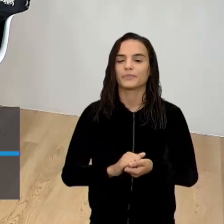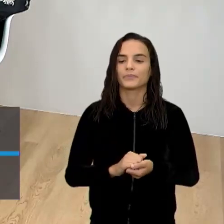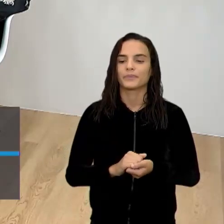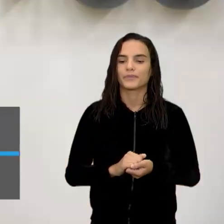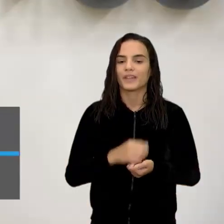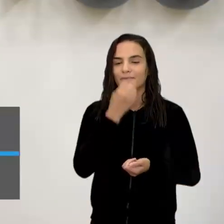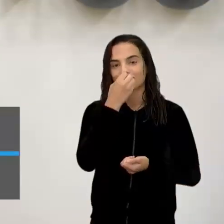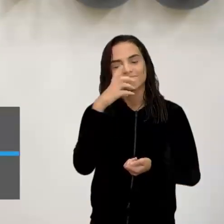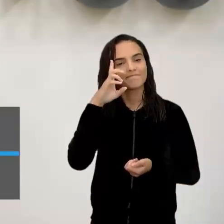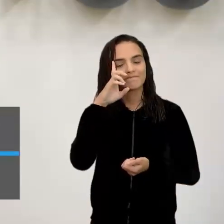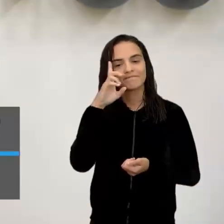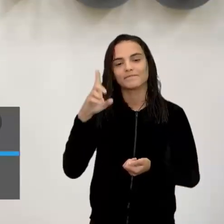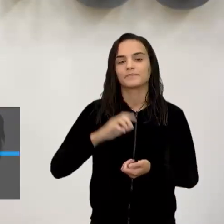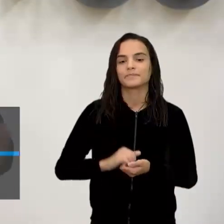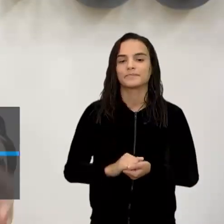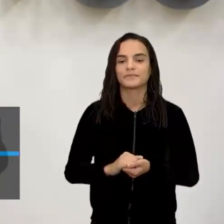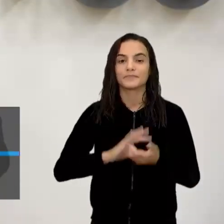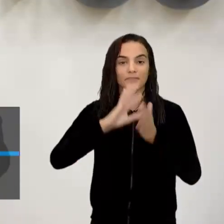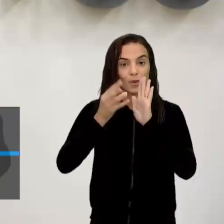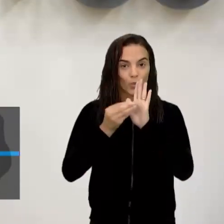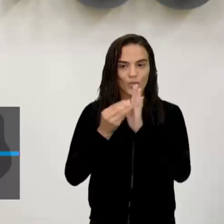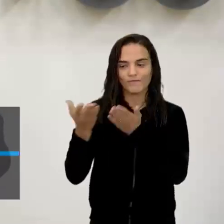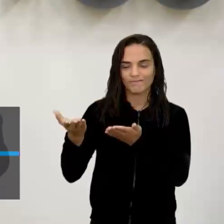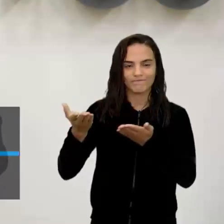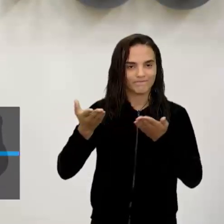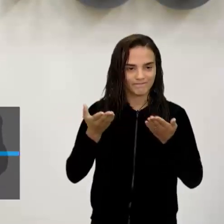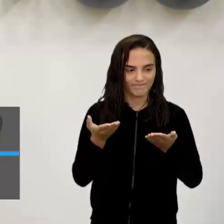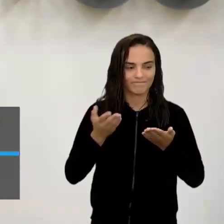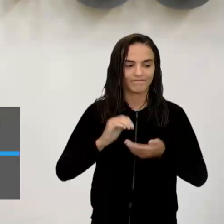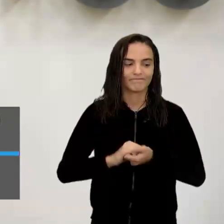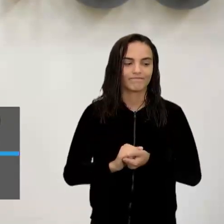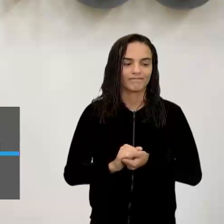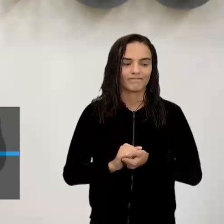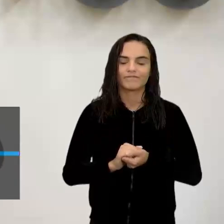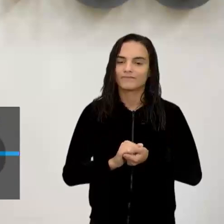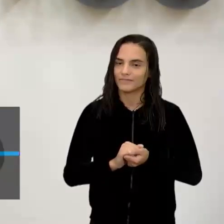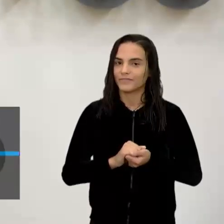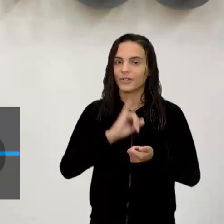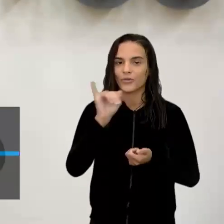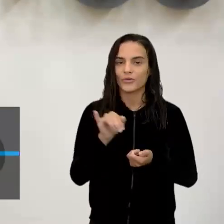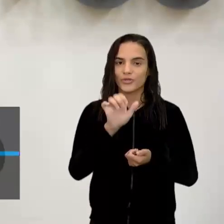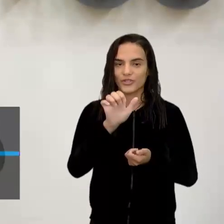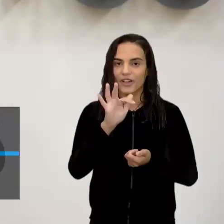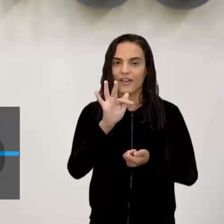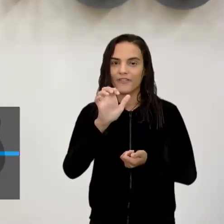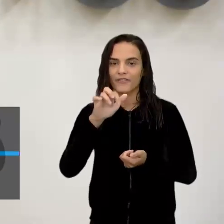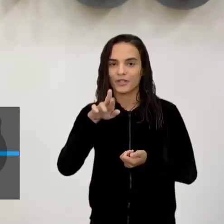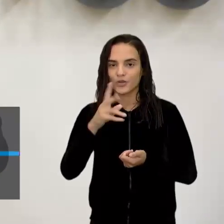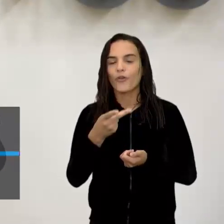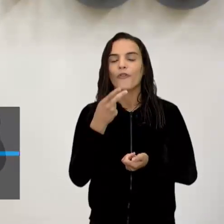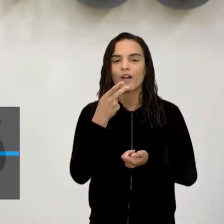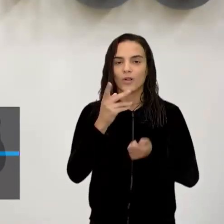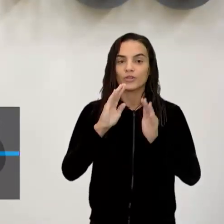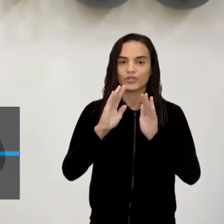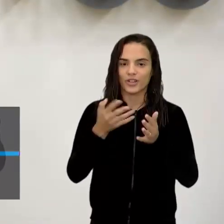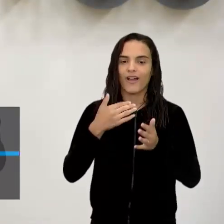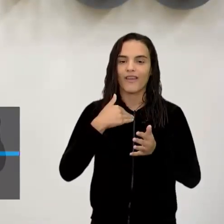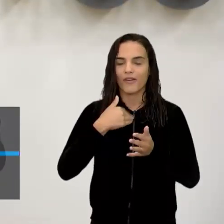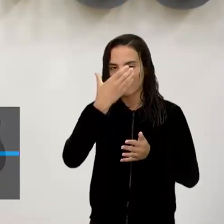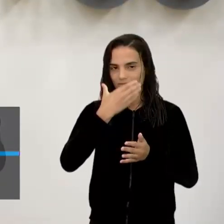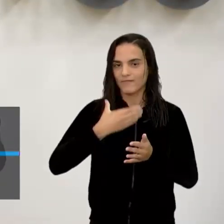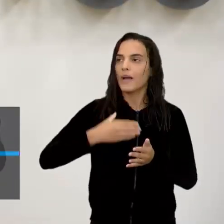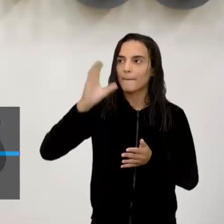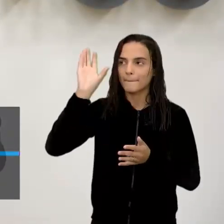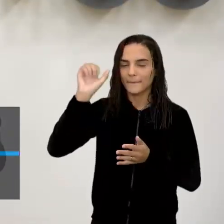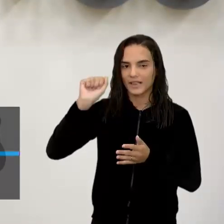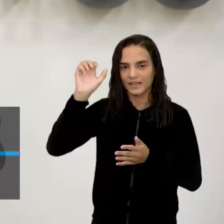Bom dia. Todos sejam bem-vindos. Como o Jefferson já falou, meu nome é Vivian, eu sou branca,